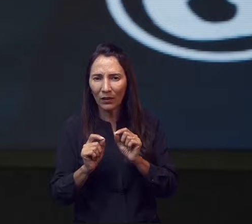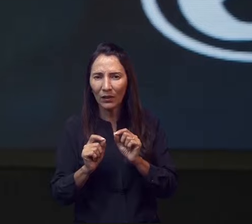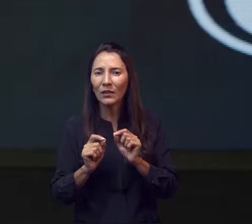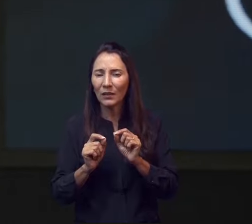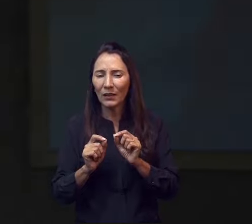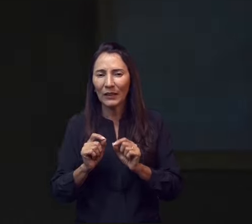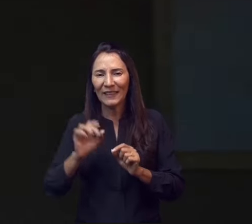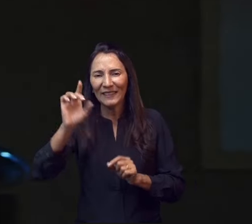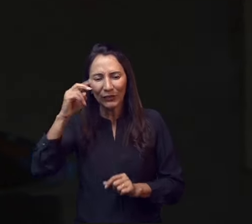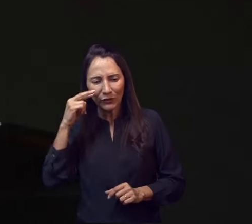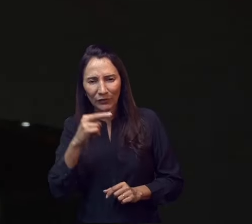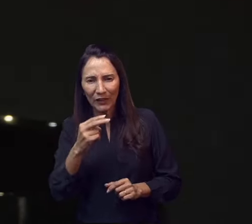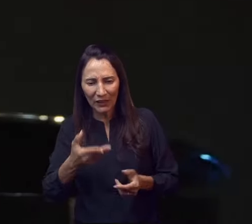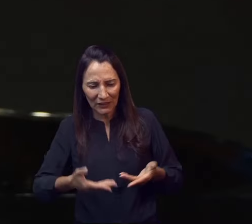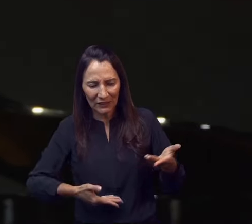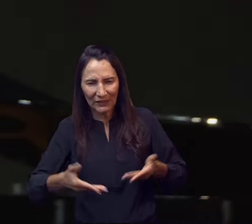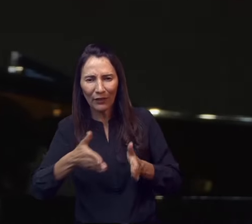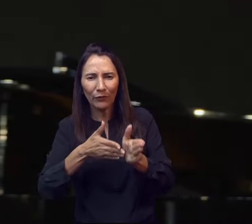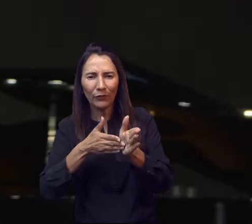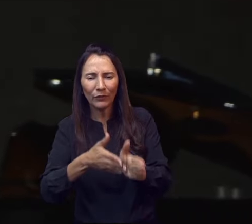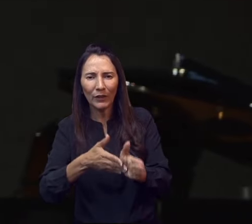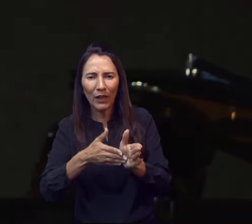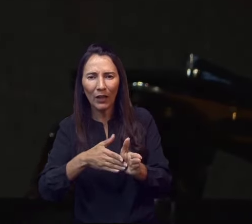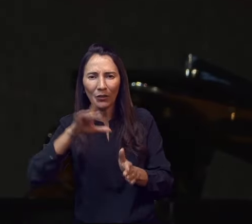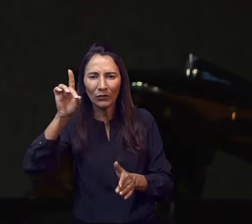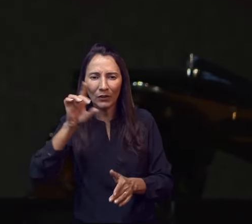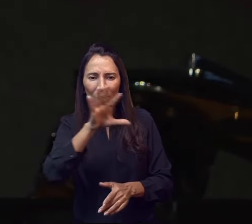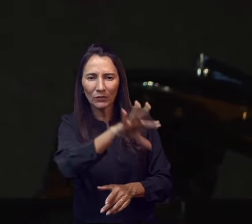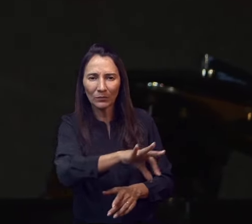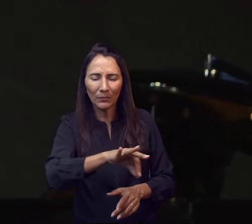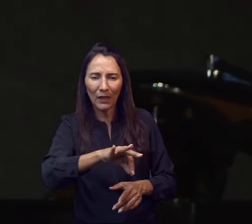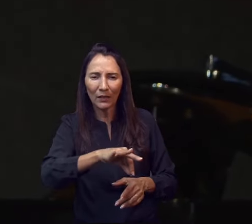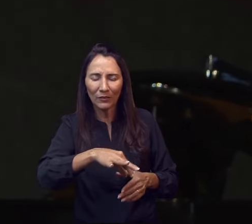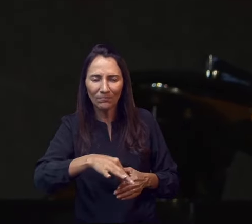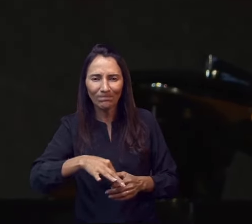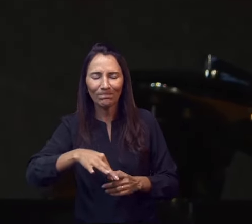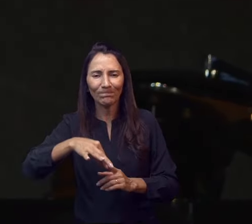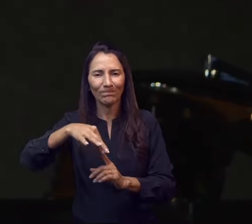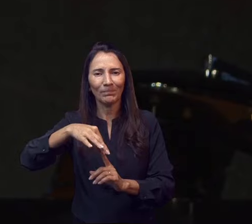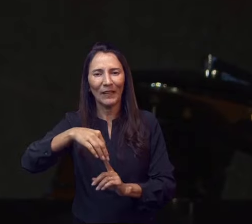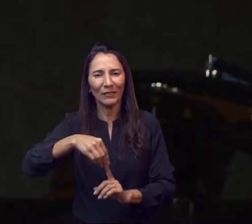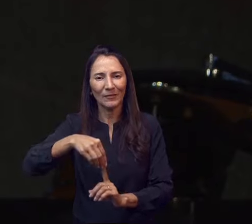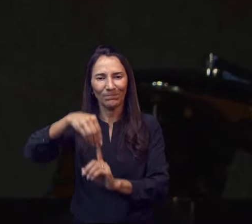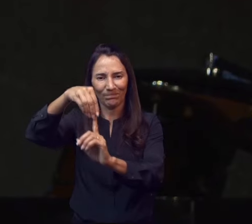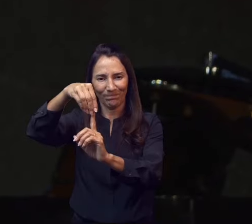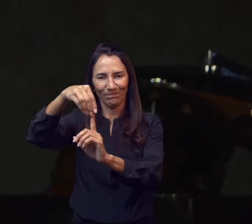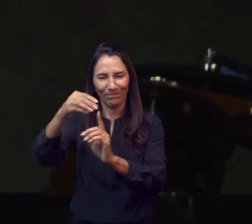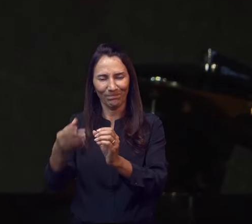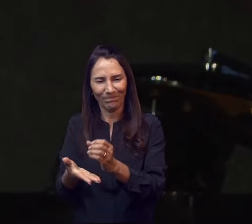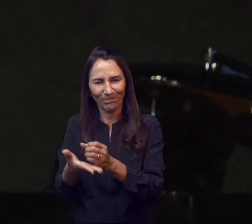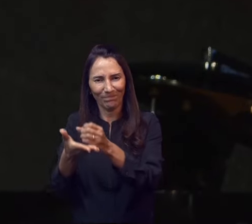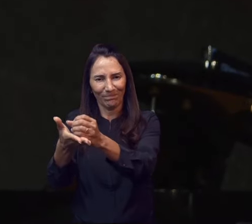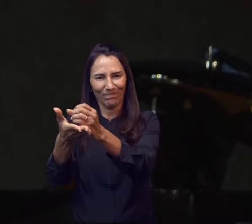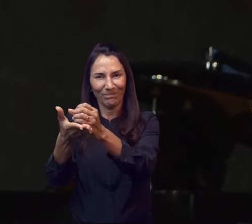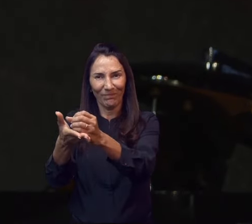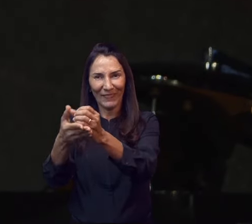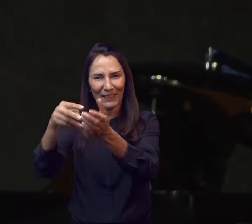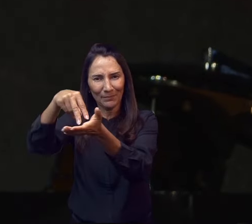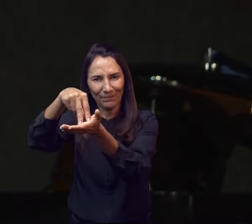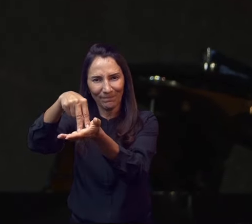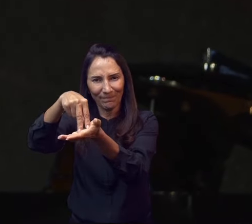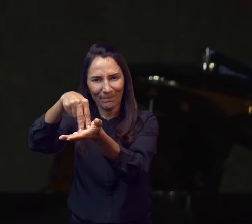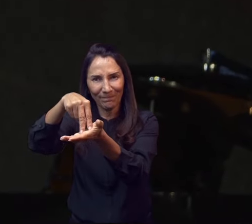colocará sobre todos os seus bens não prometeu a ele colocar sobre todos os bens a